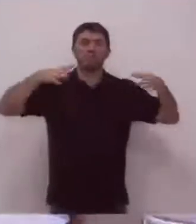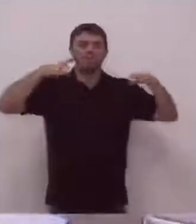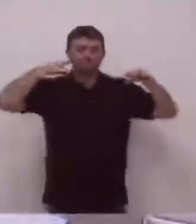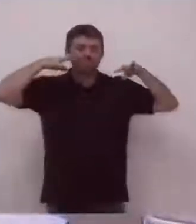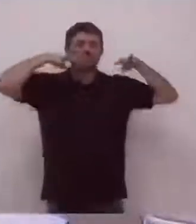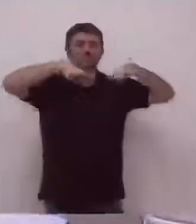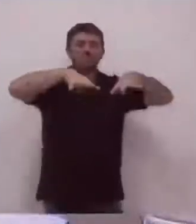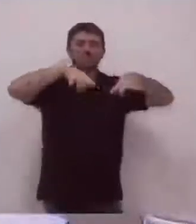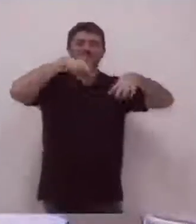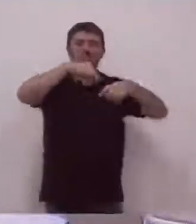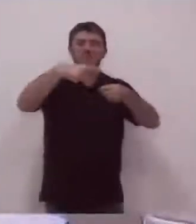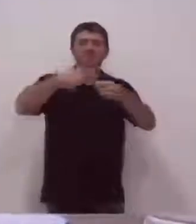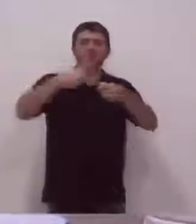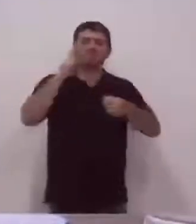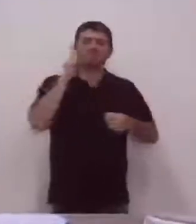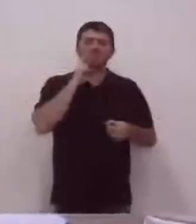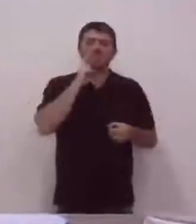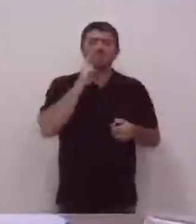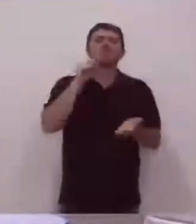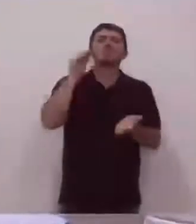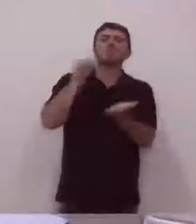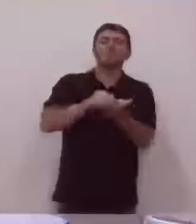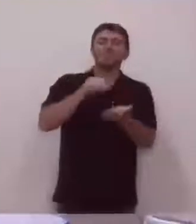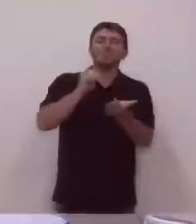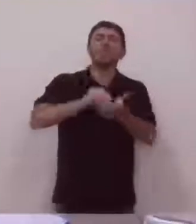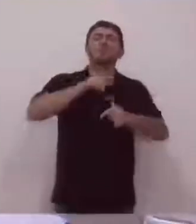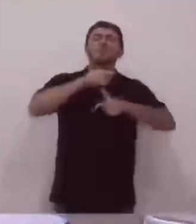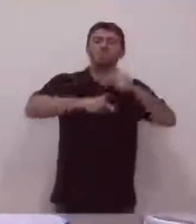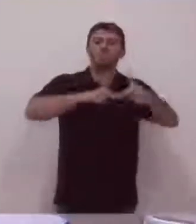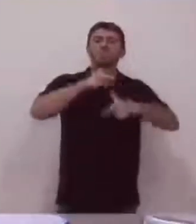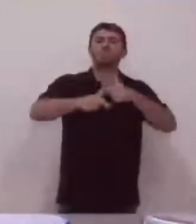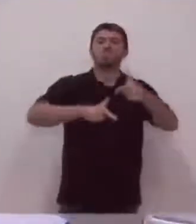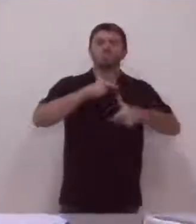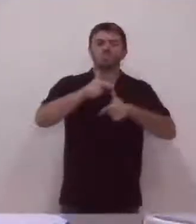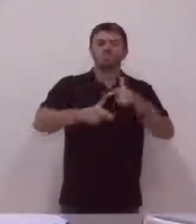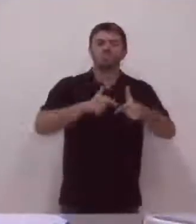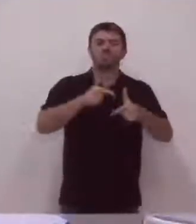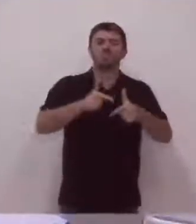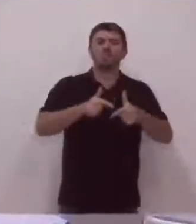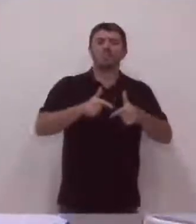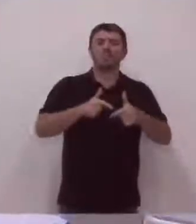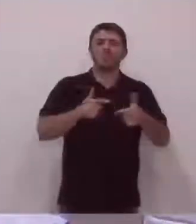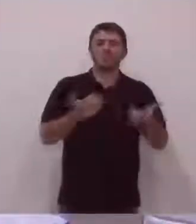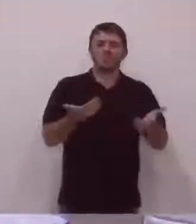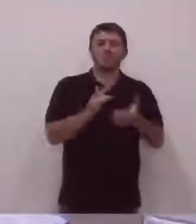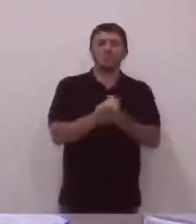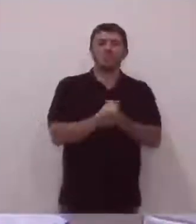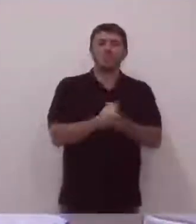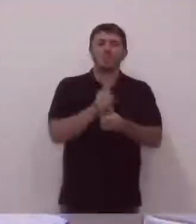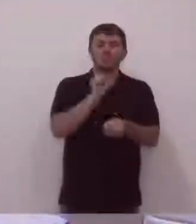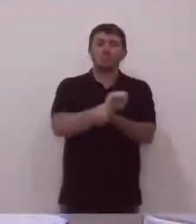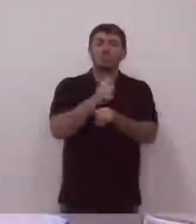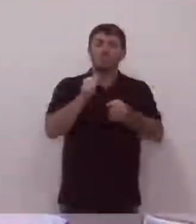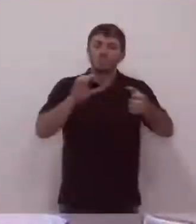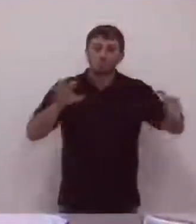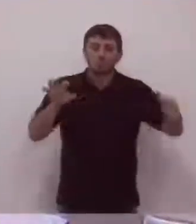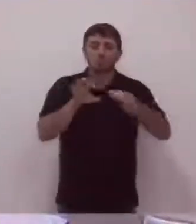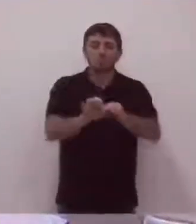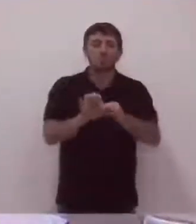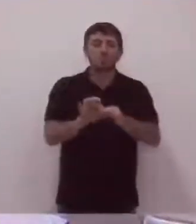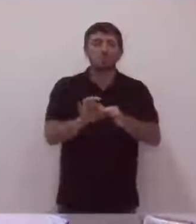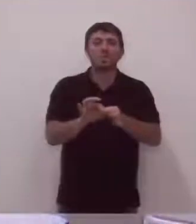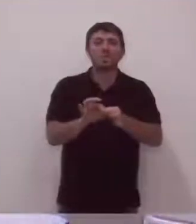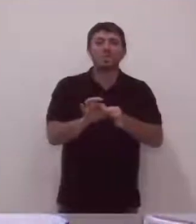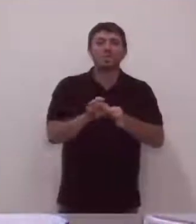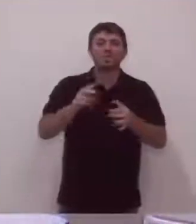faltando. Então, isso aí está bem colocado, que está faltando, e o que a gente espera, na verdade, é essa união mesmo, dos vereadores, a